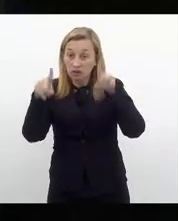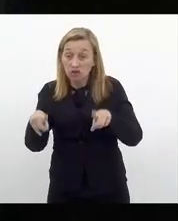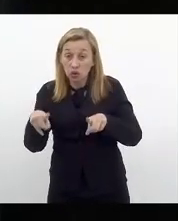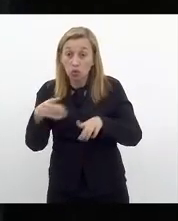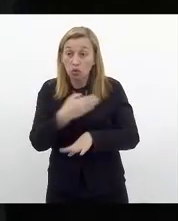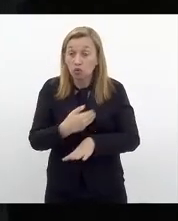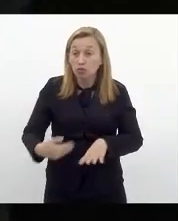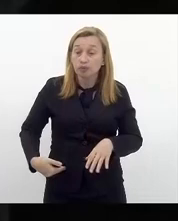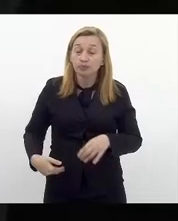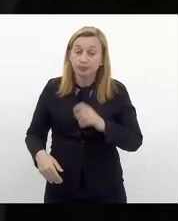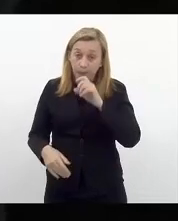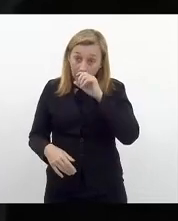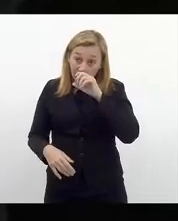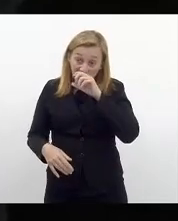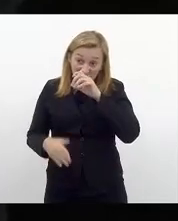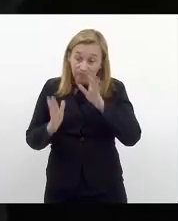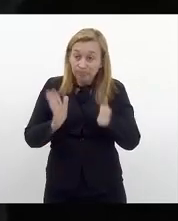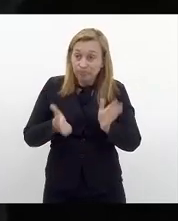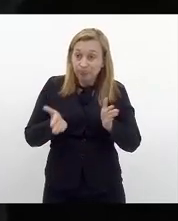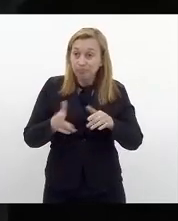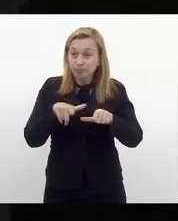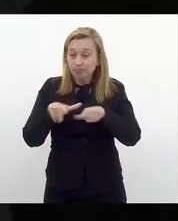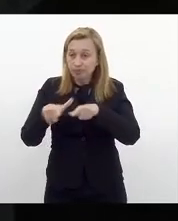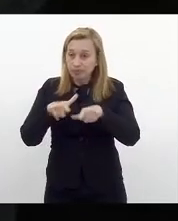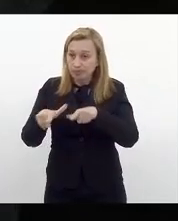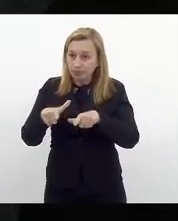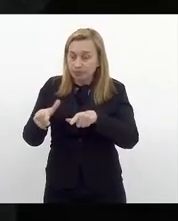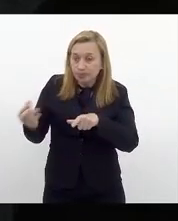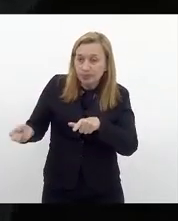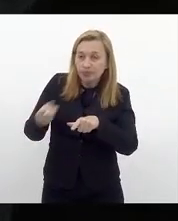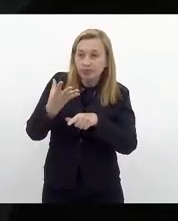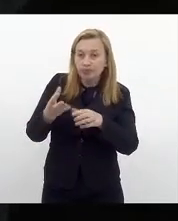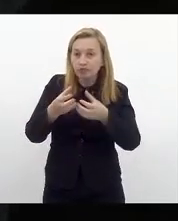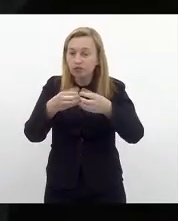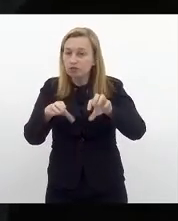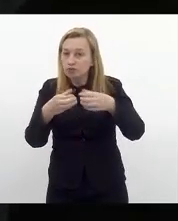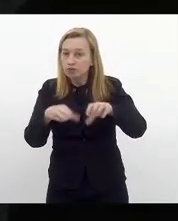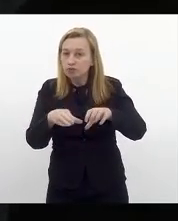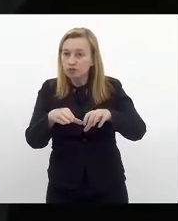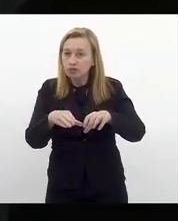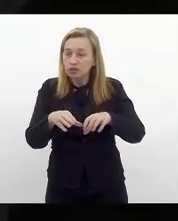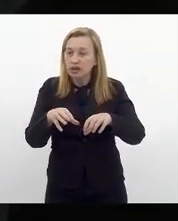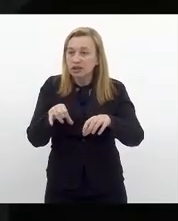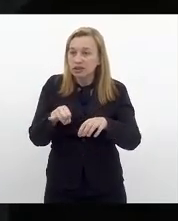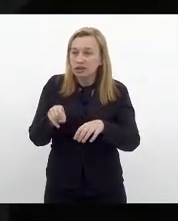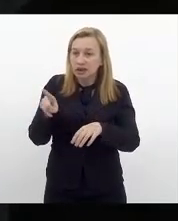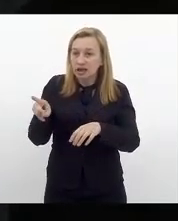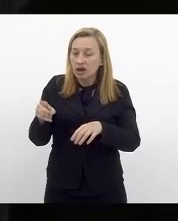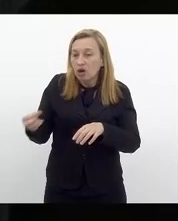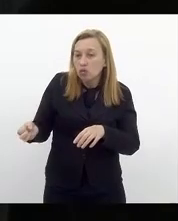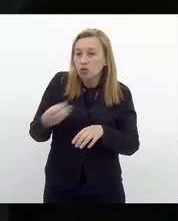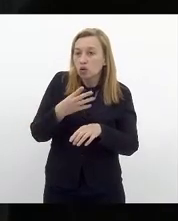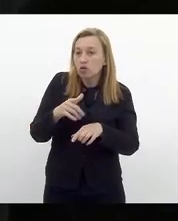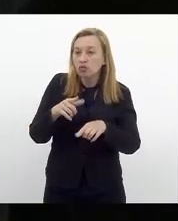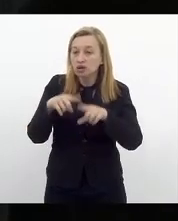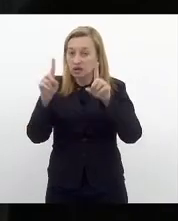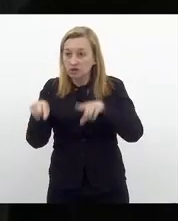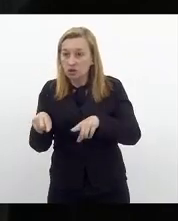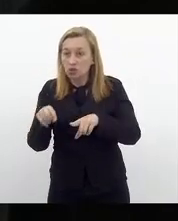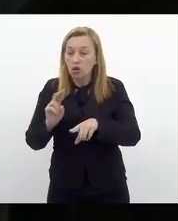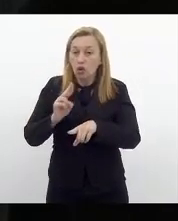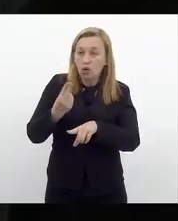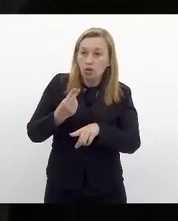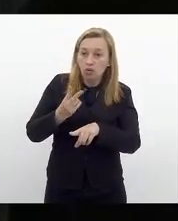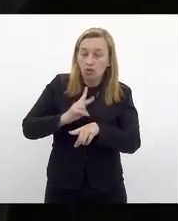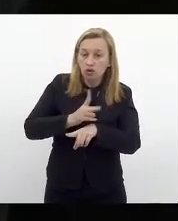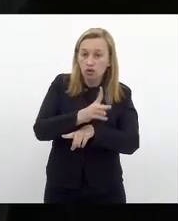que está hoje no cargo quando ele faz um novo concurso se ele é um novo servidor se ele é o